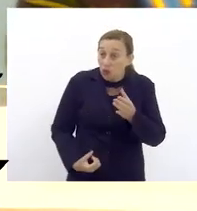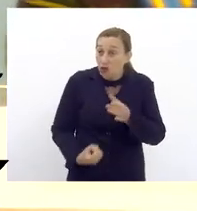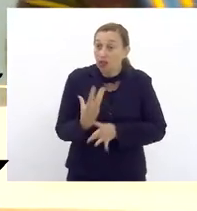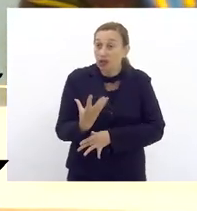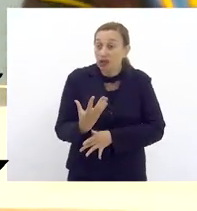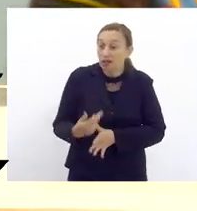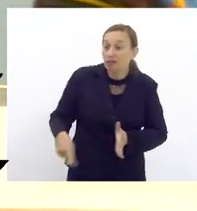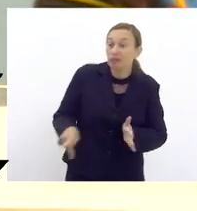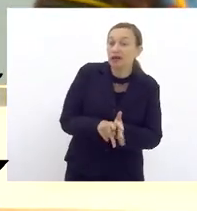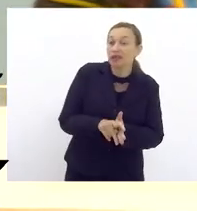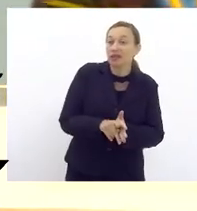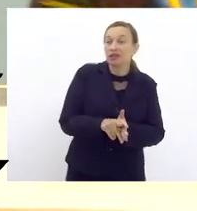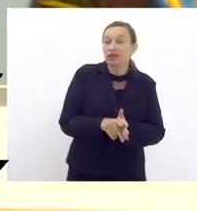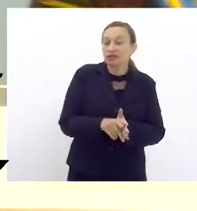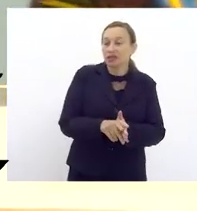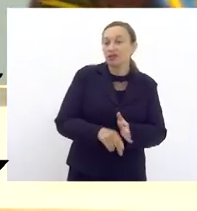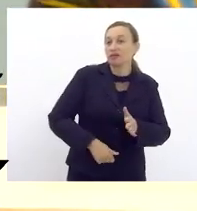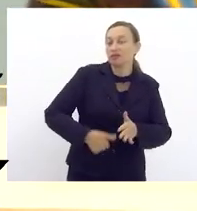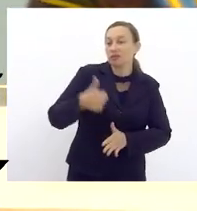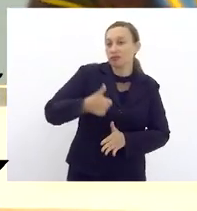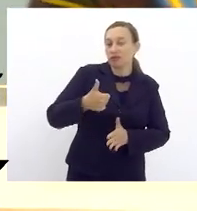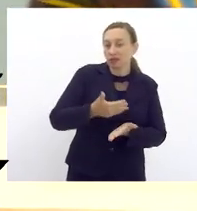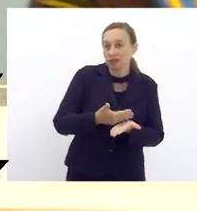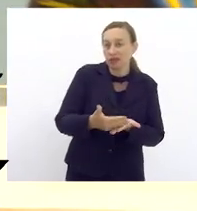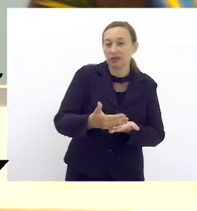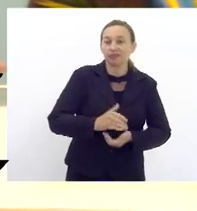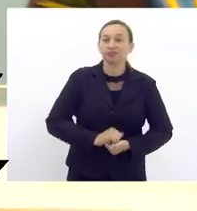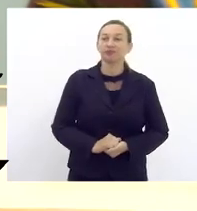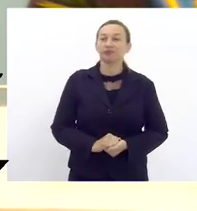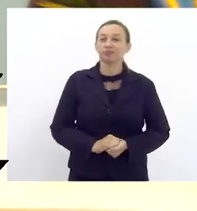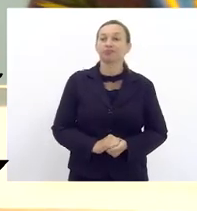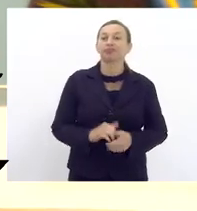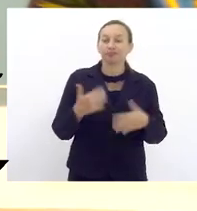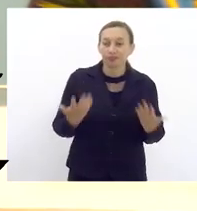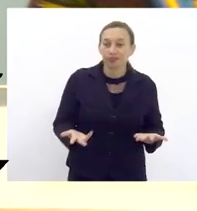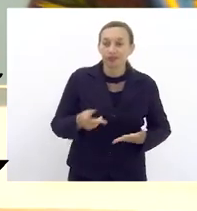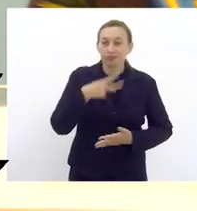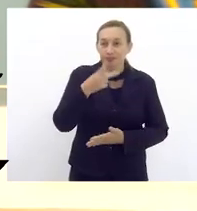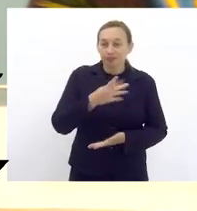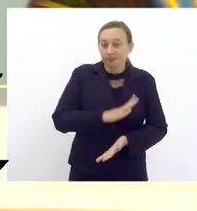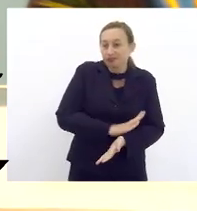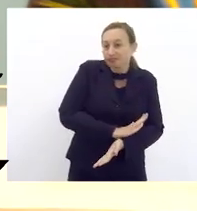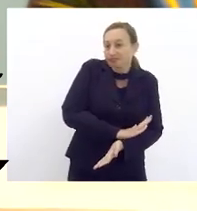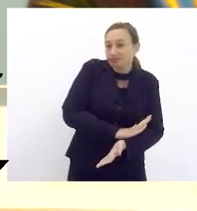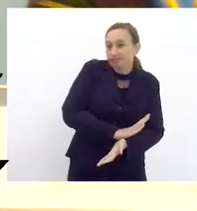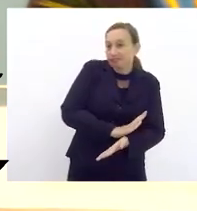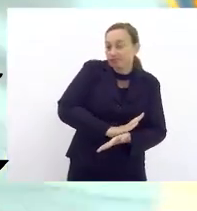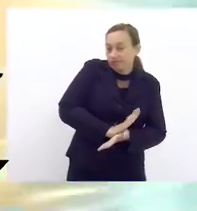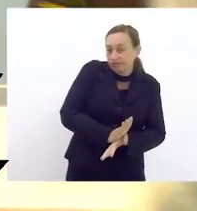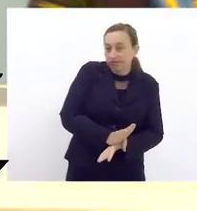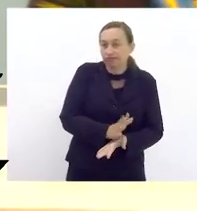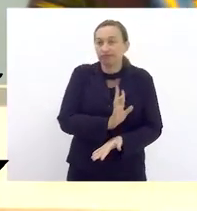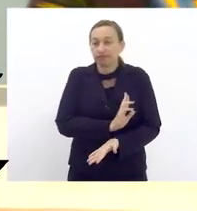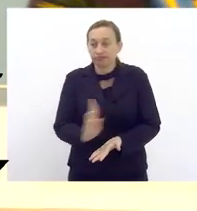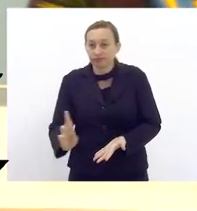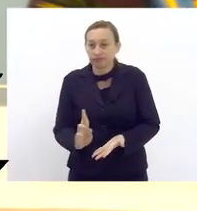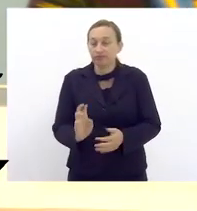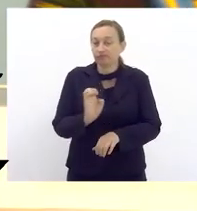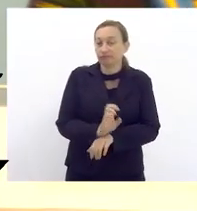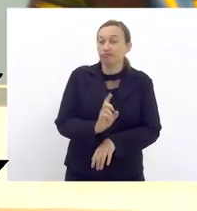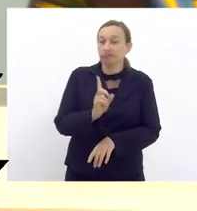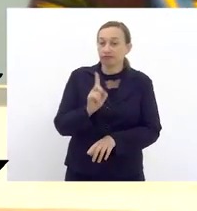membro pela primeira vez quando foi iniciado então falar de racismo religioso né aqui no nosso estado Ele é bem complicado